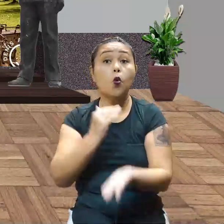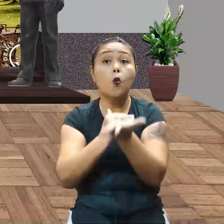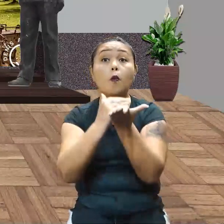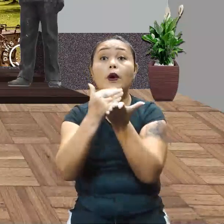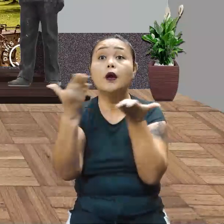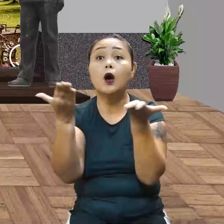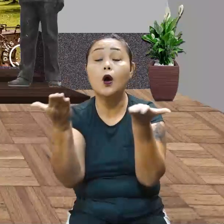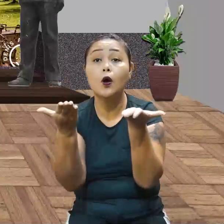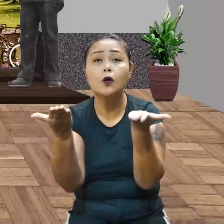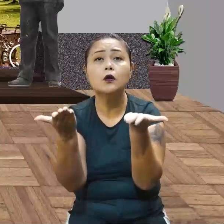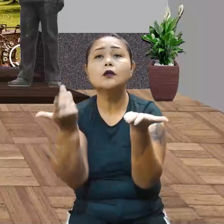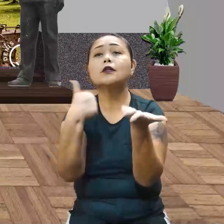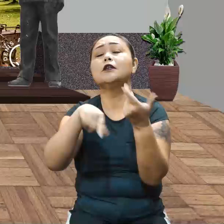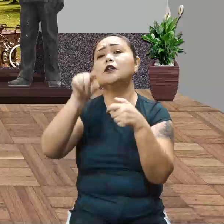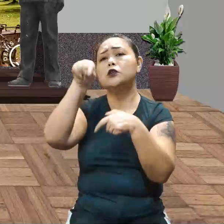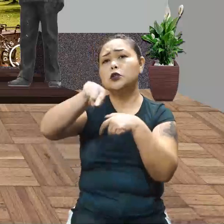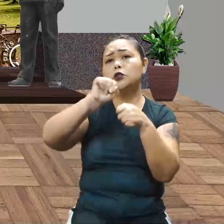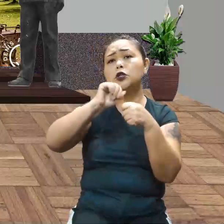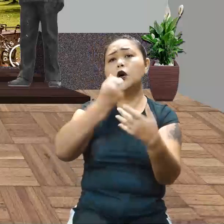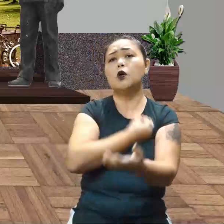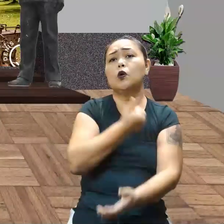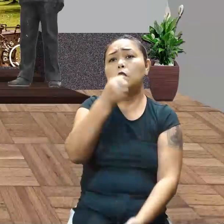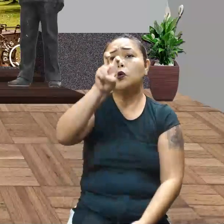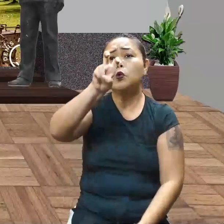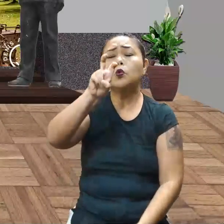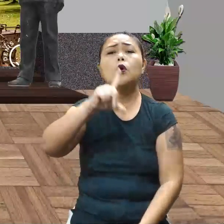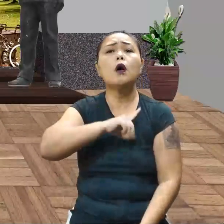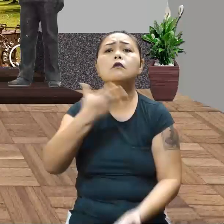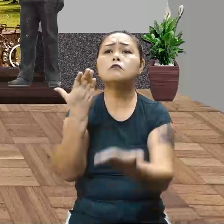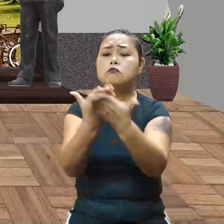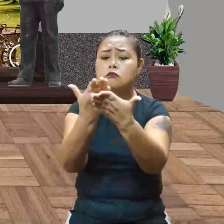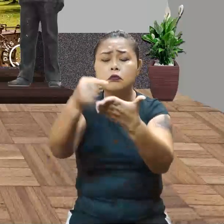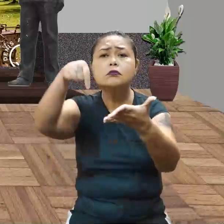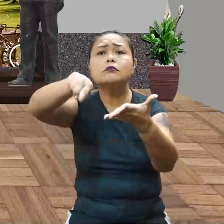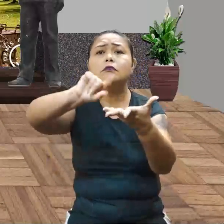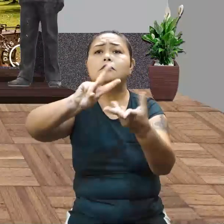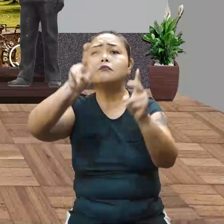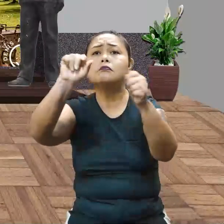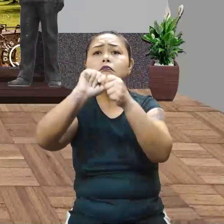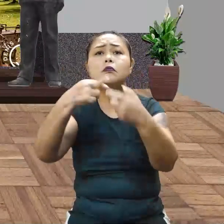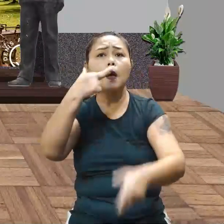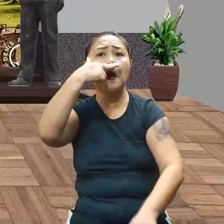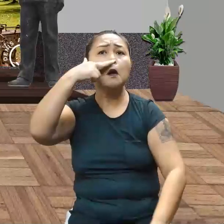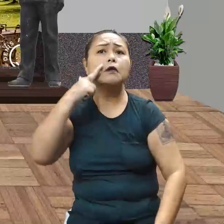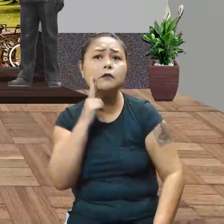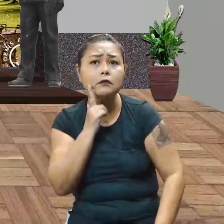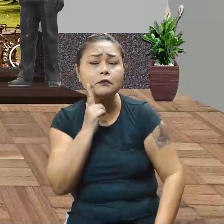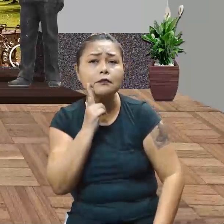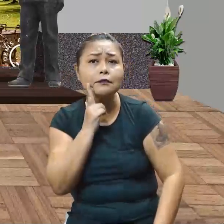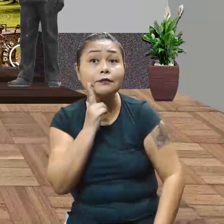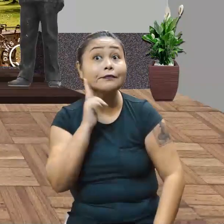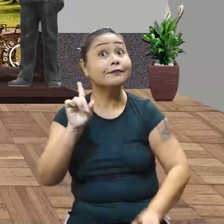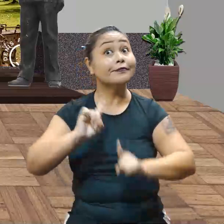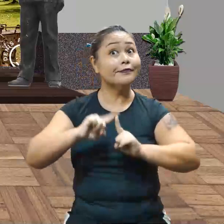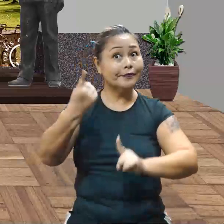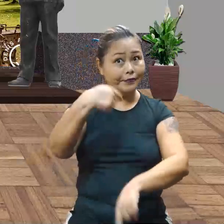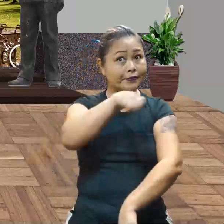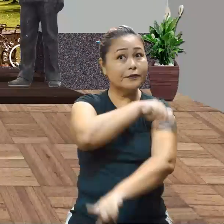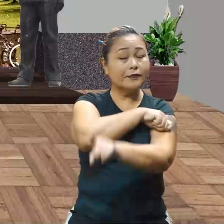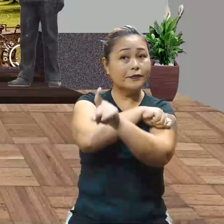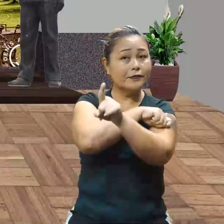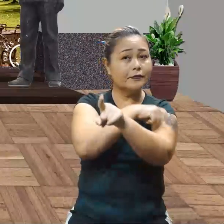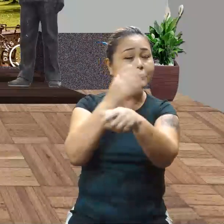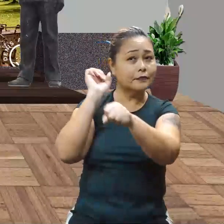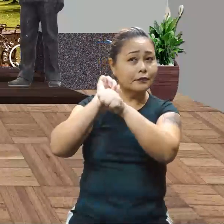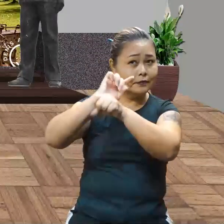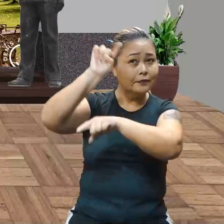hoje, já com essa aula de número 15, essa aula que fala sobre Marechal Rondon. Mas, alunos, eu